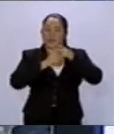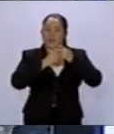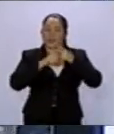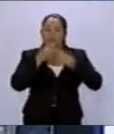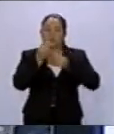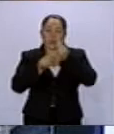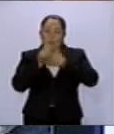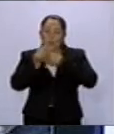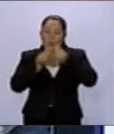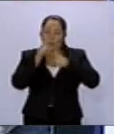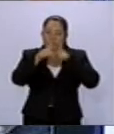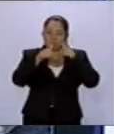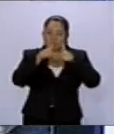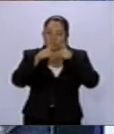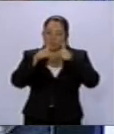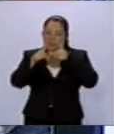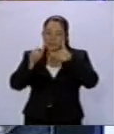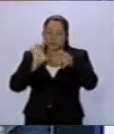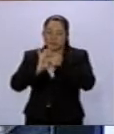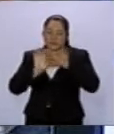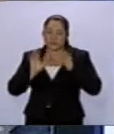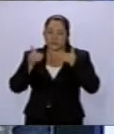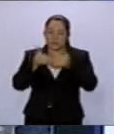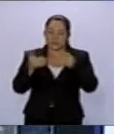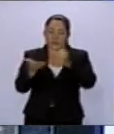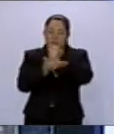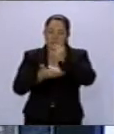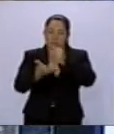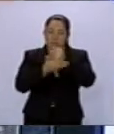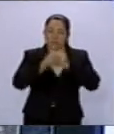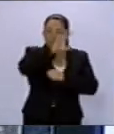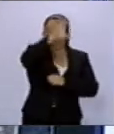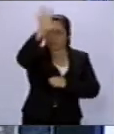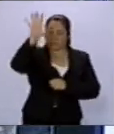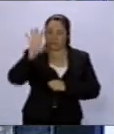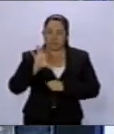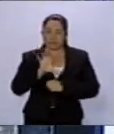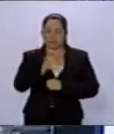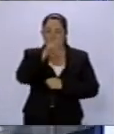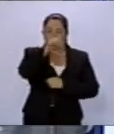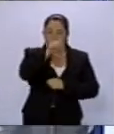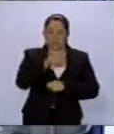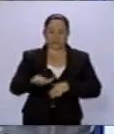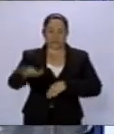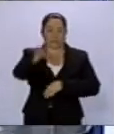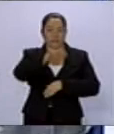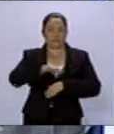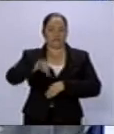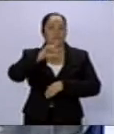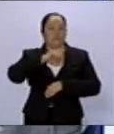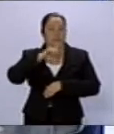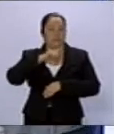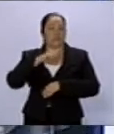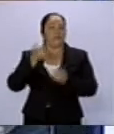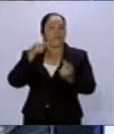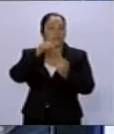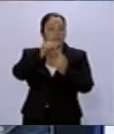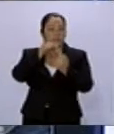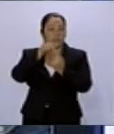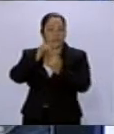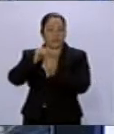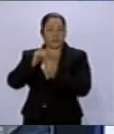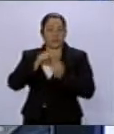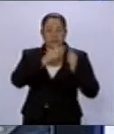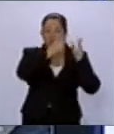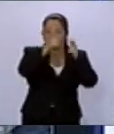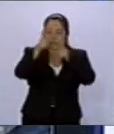supervisionada vinculada atenção básica em determinadas faixas do território que estabelece algumas simitudes com o processo da residência Nós também